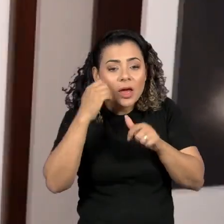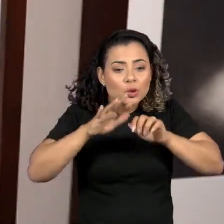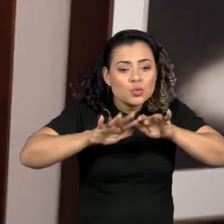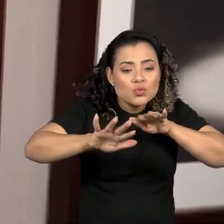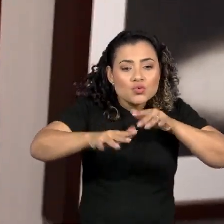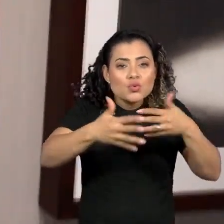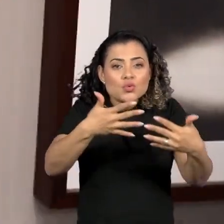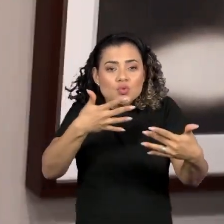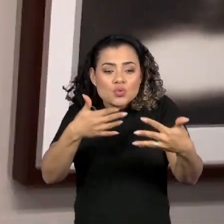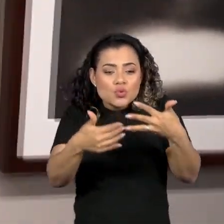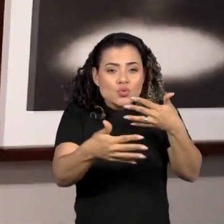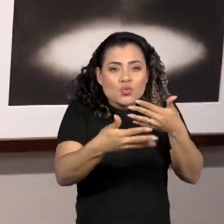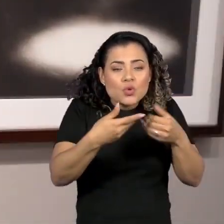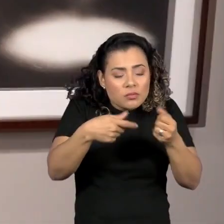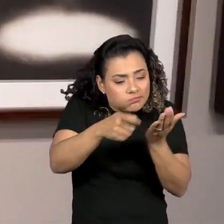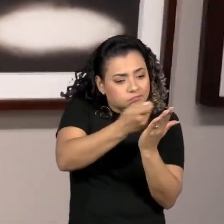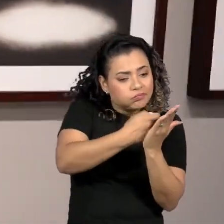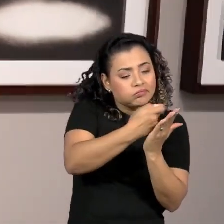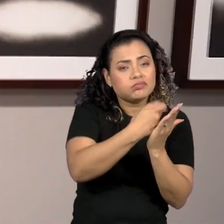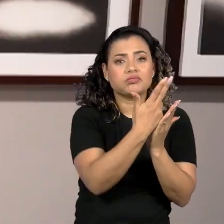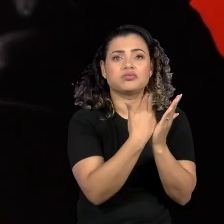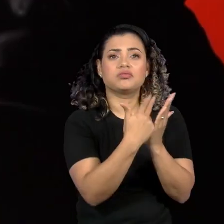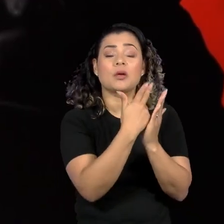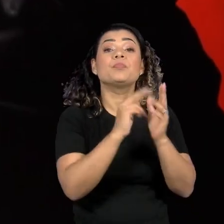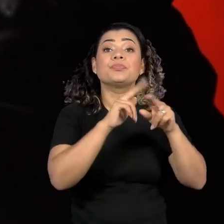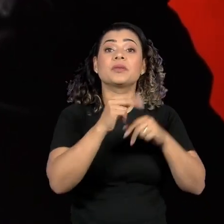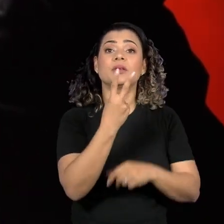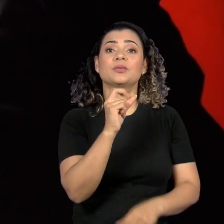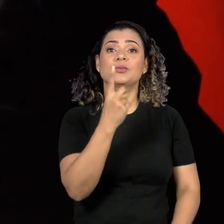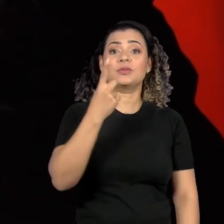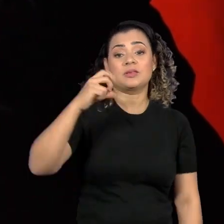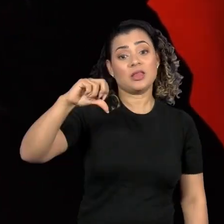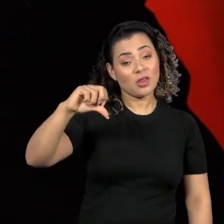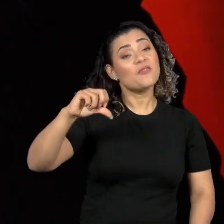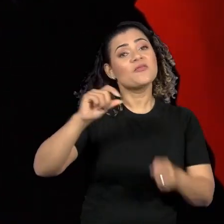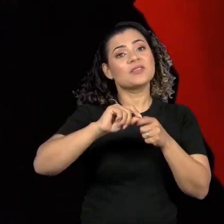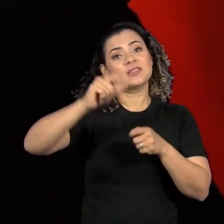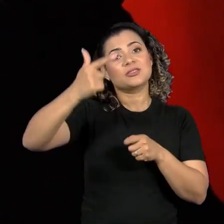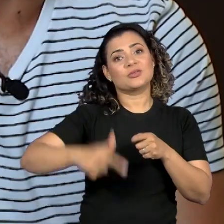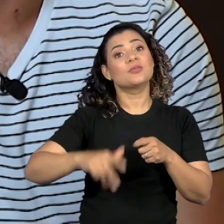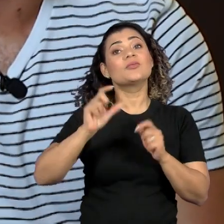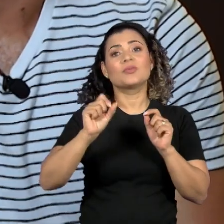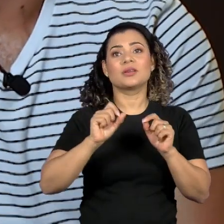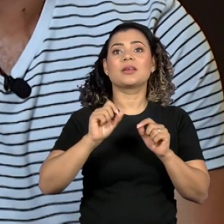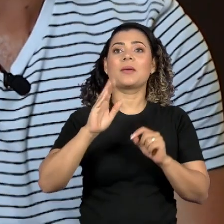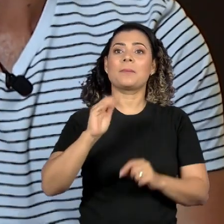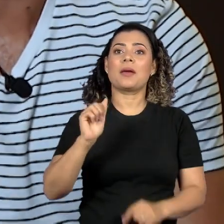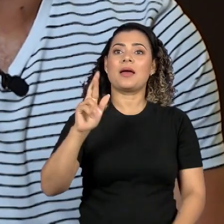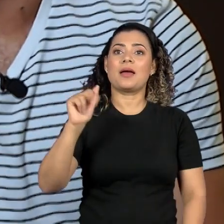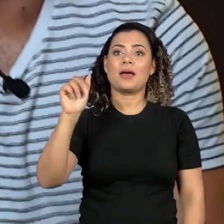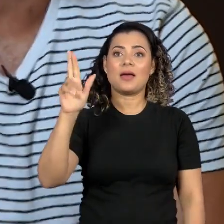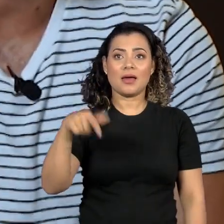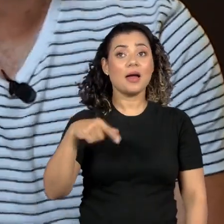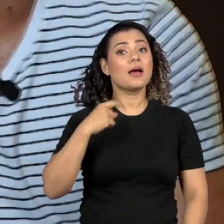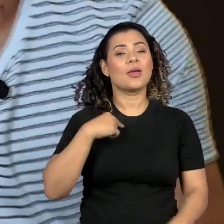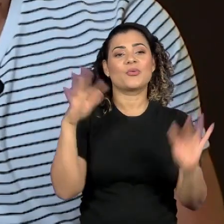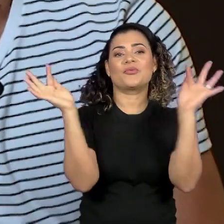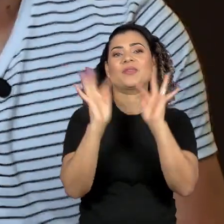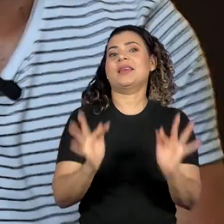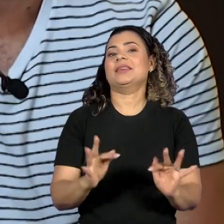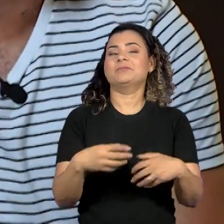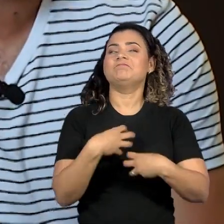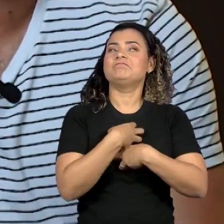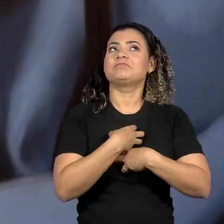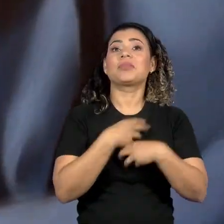acabou que eu venho para 2019 repetir essa técnica com a série Bará. É um resultado feliz para mim, principalmente